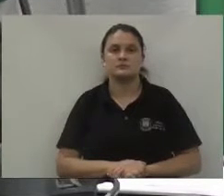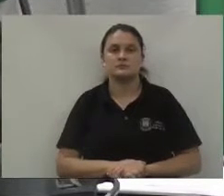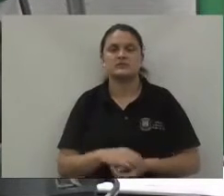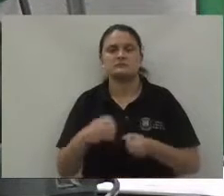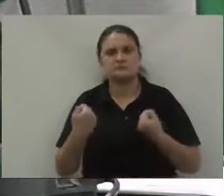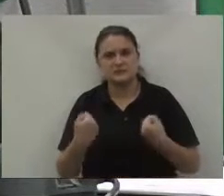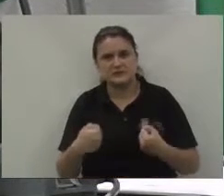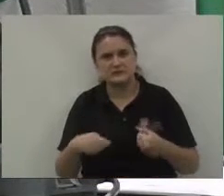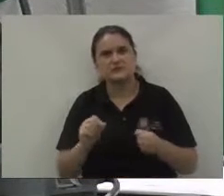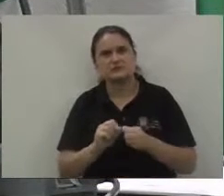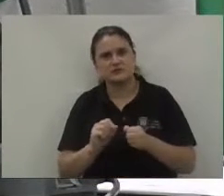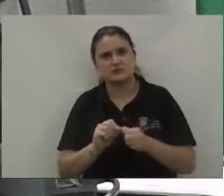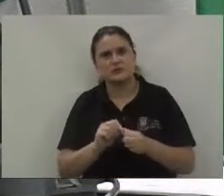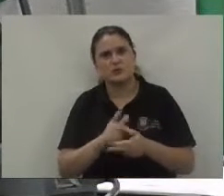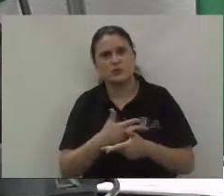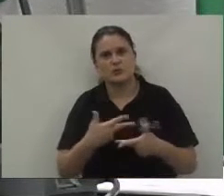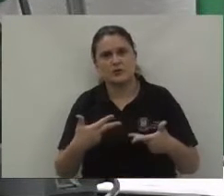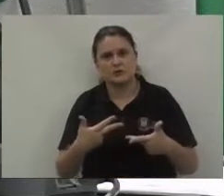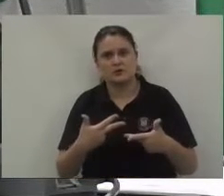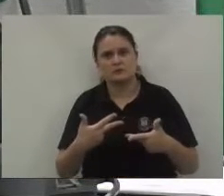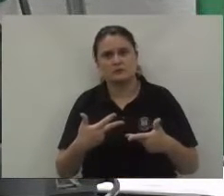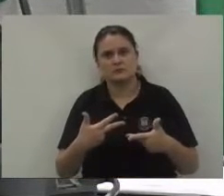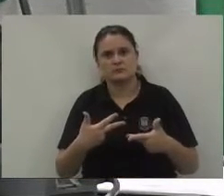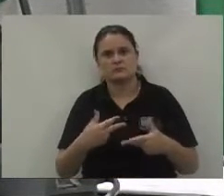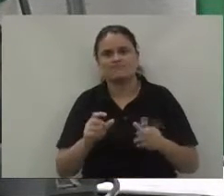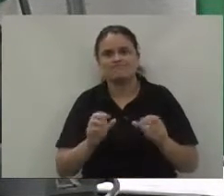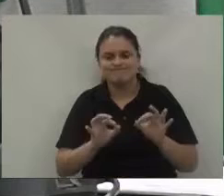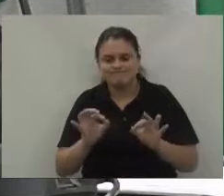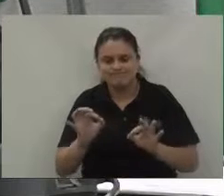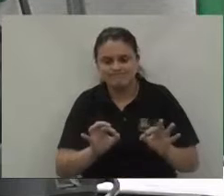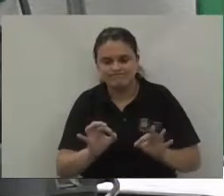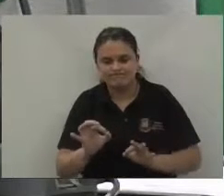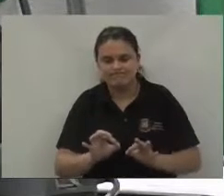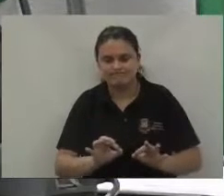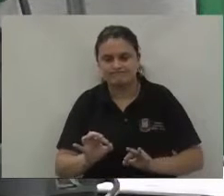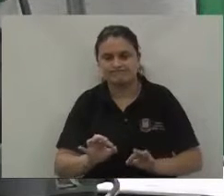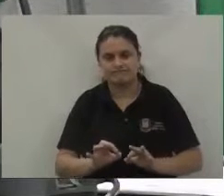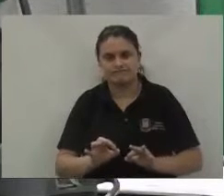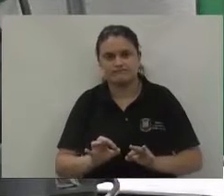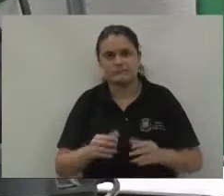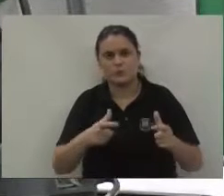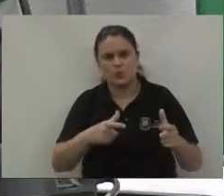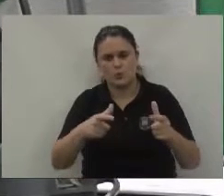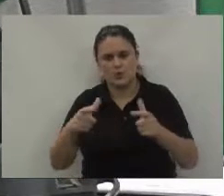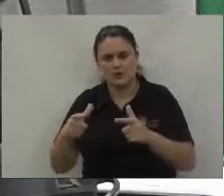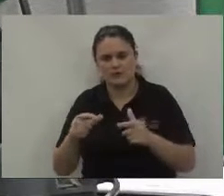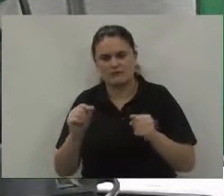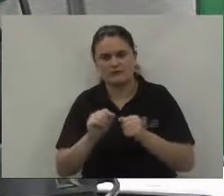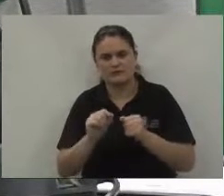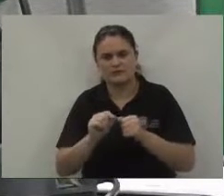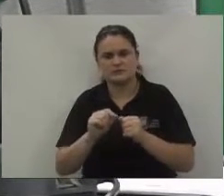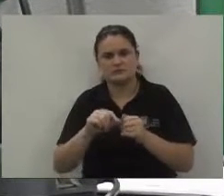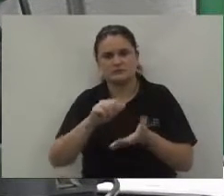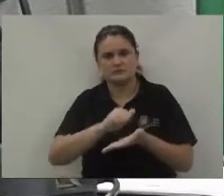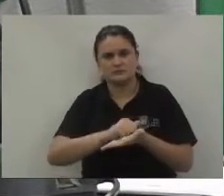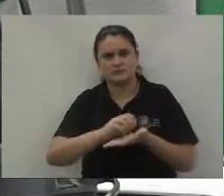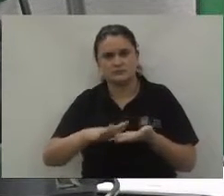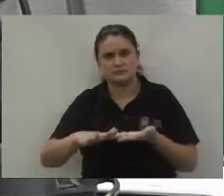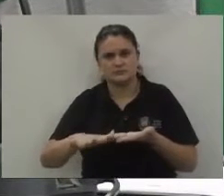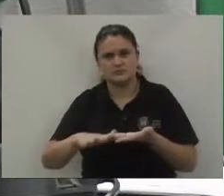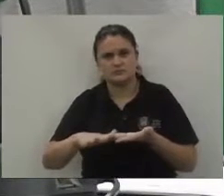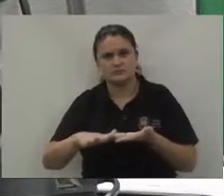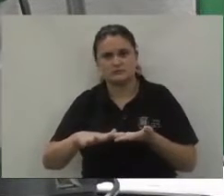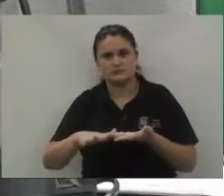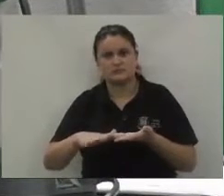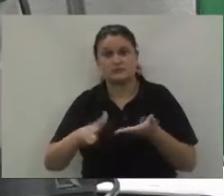Tem que ser feito alguma coisa, um planejamento, nesses locais que estão sendo feitos esses asfaltos. E